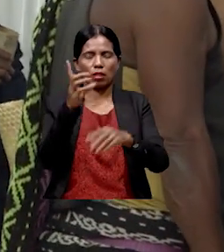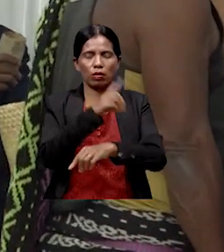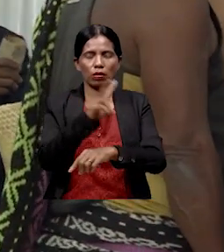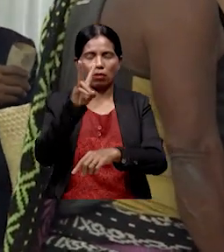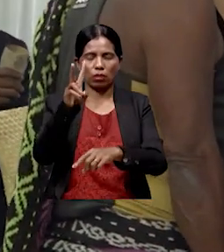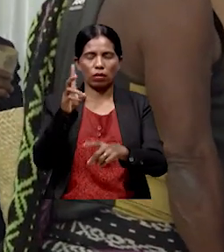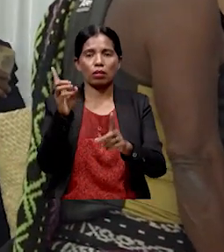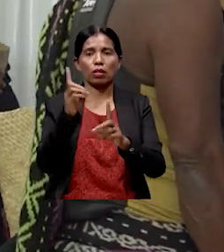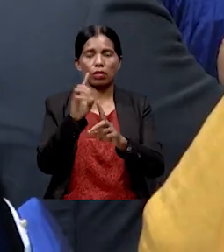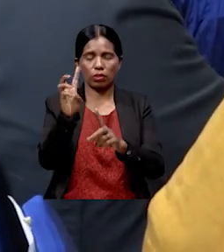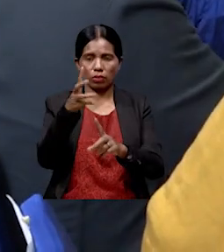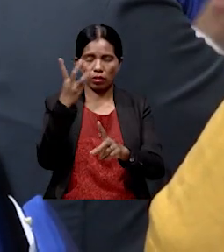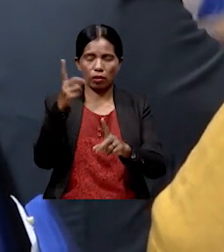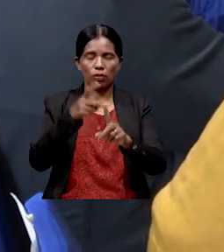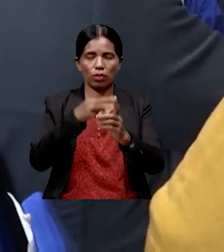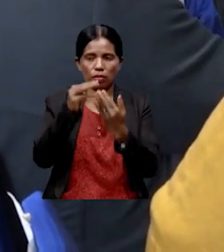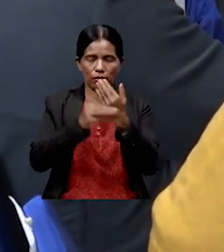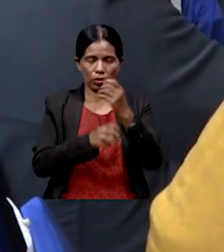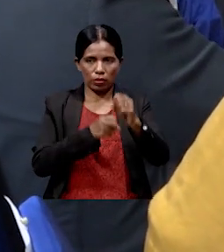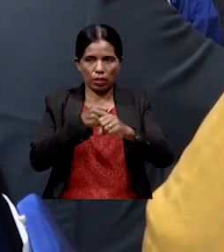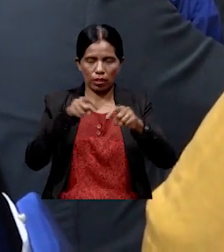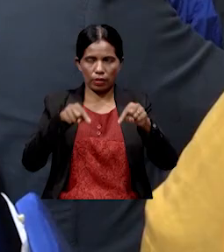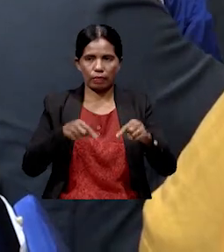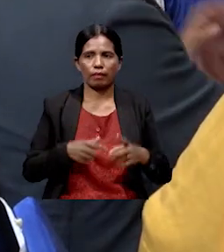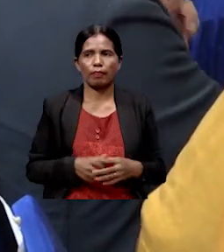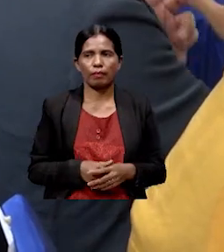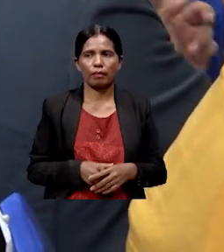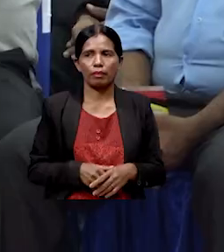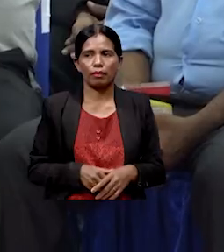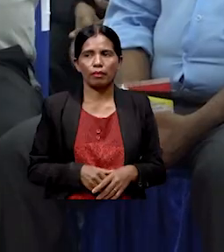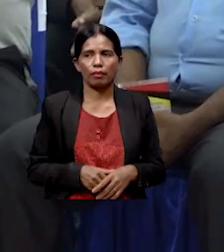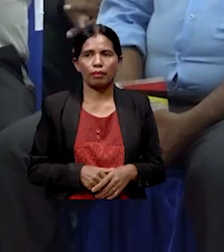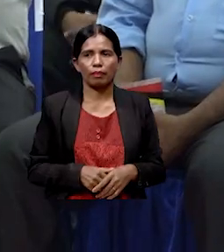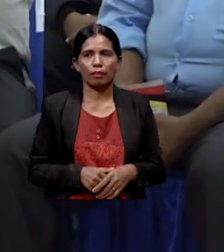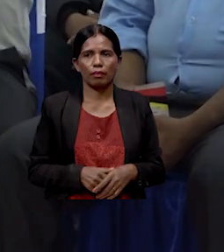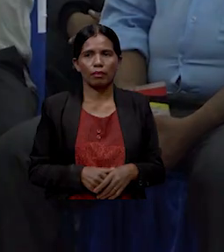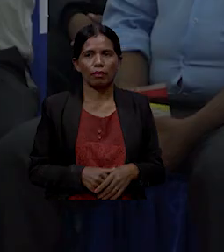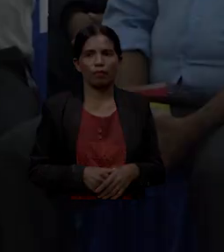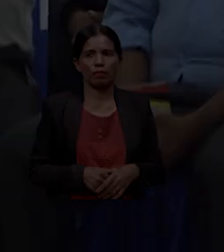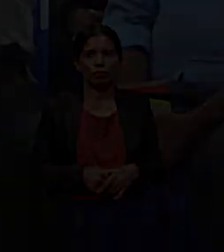Sanulo Resing nen fulan marsu tinang ne Gasparinha de Souza, Lamberto da Silva, GMN.